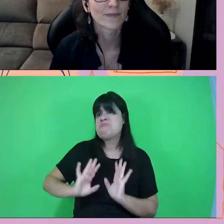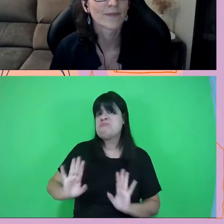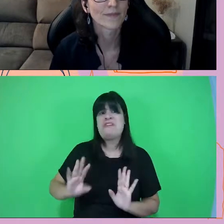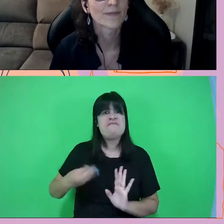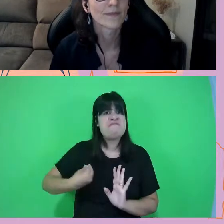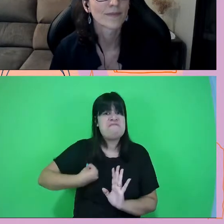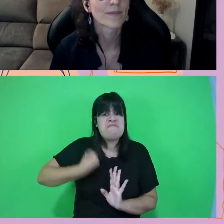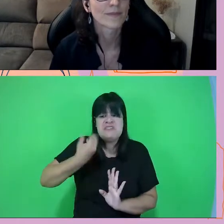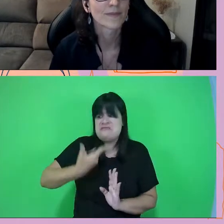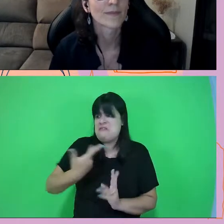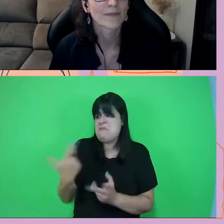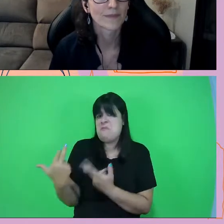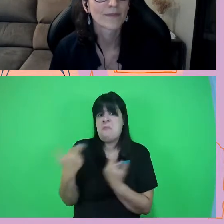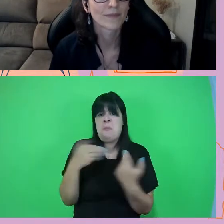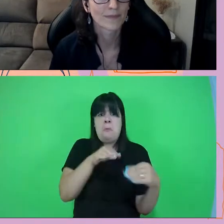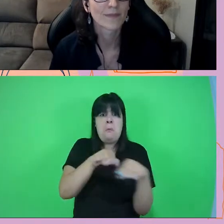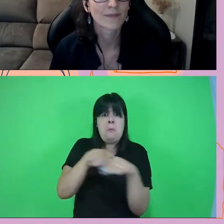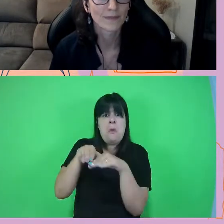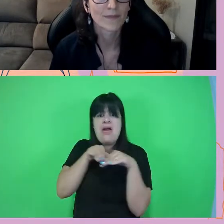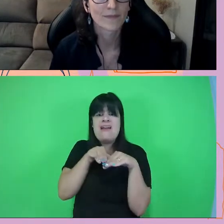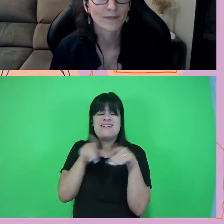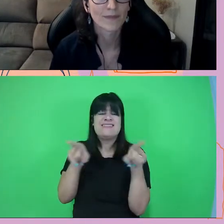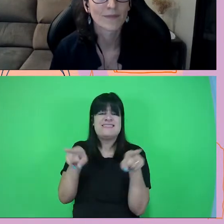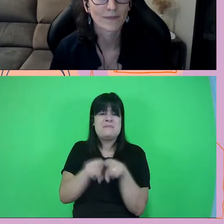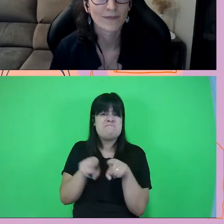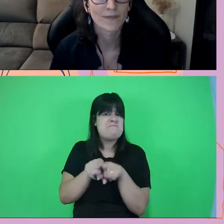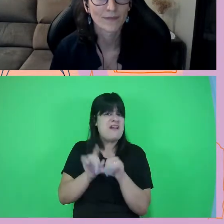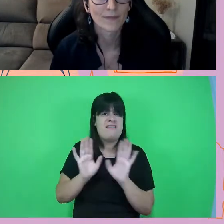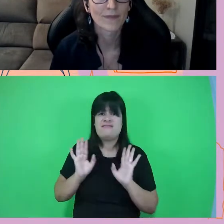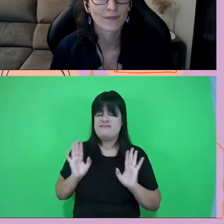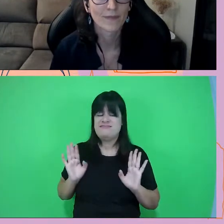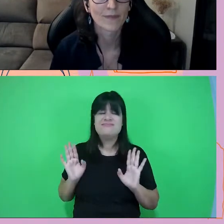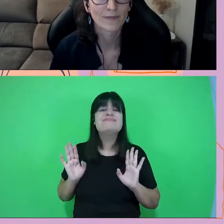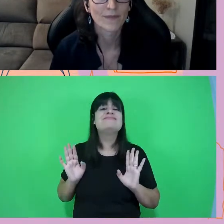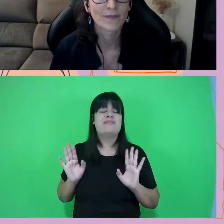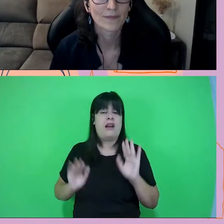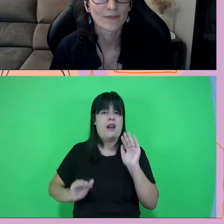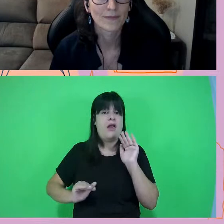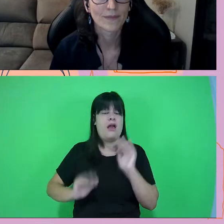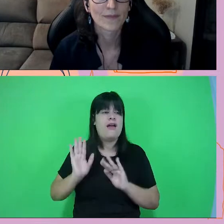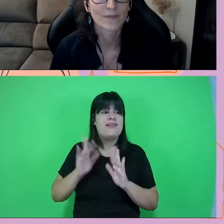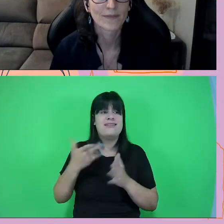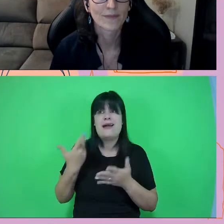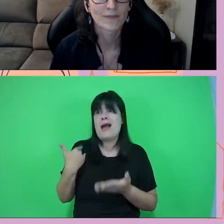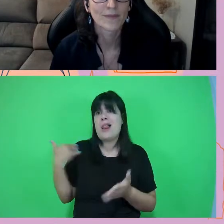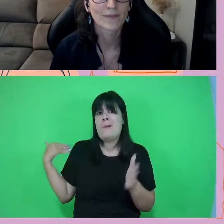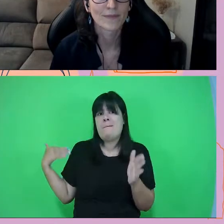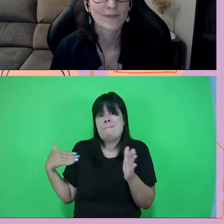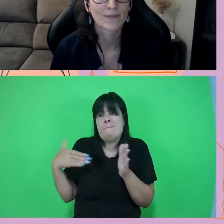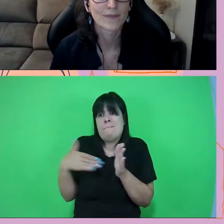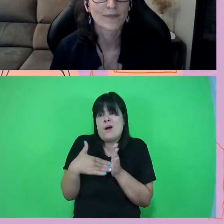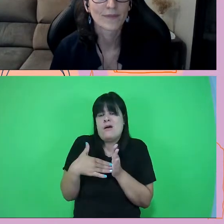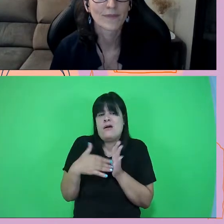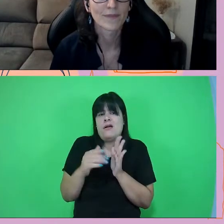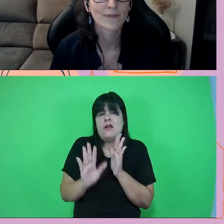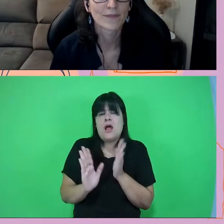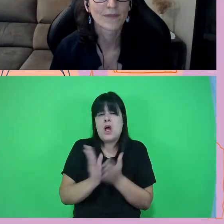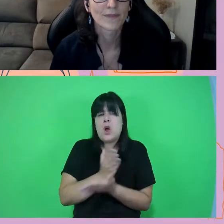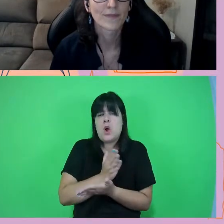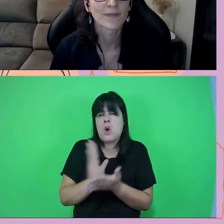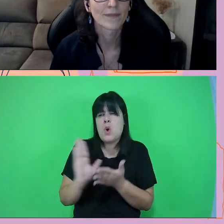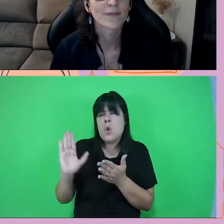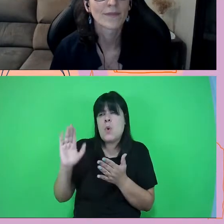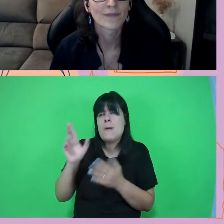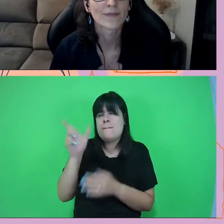moderna que a gente tem também, e que muitas vezes é impedida, né, algumas outras coisas para